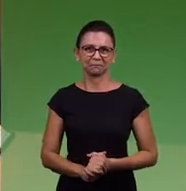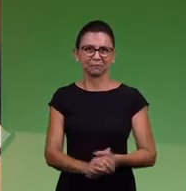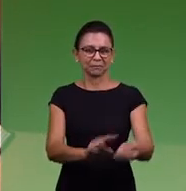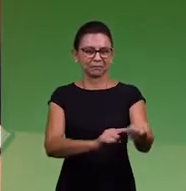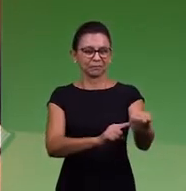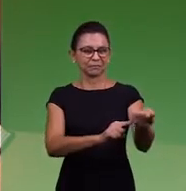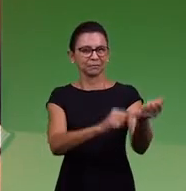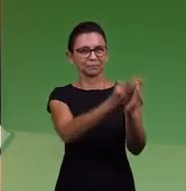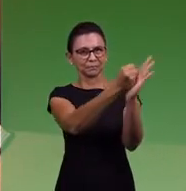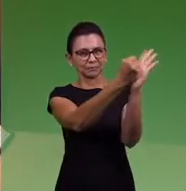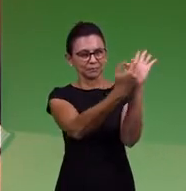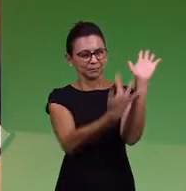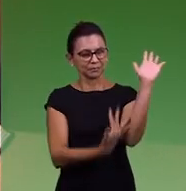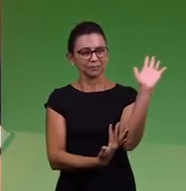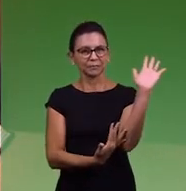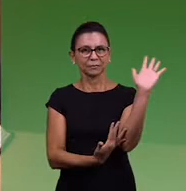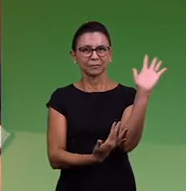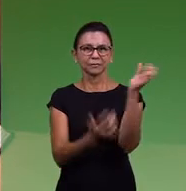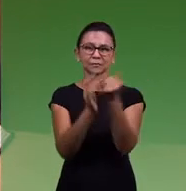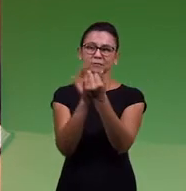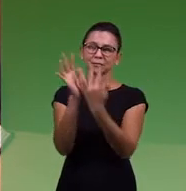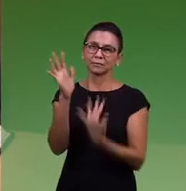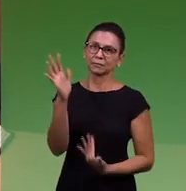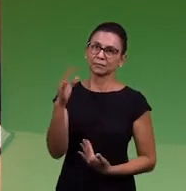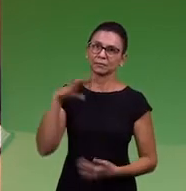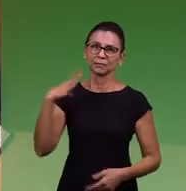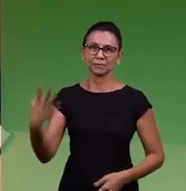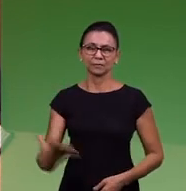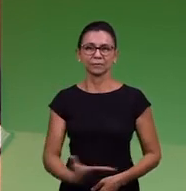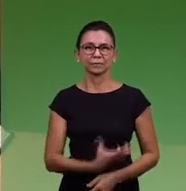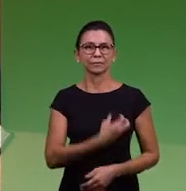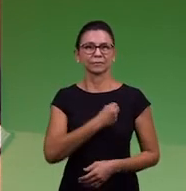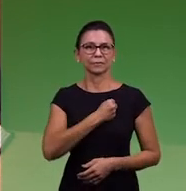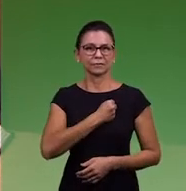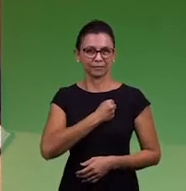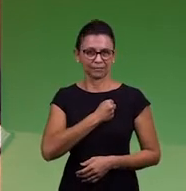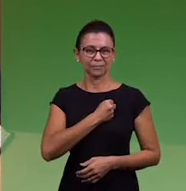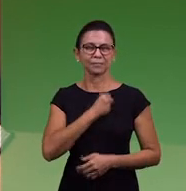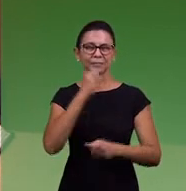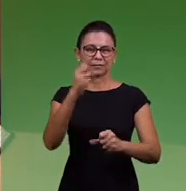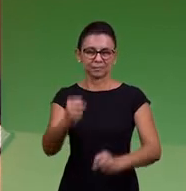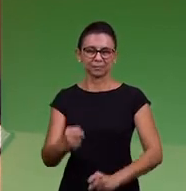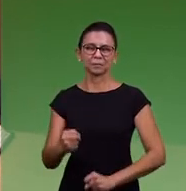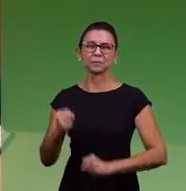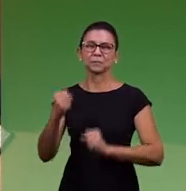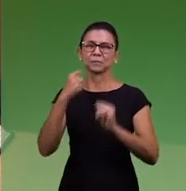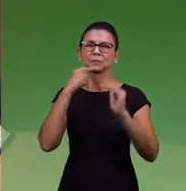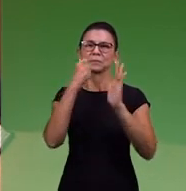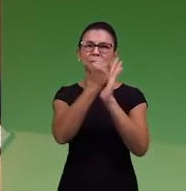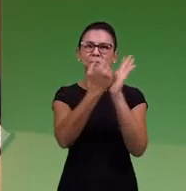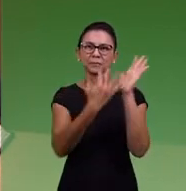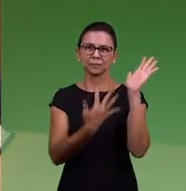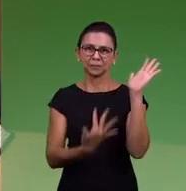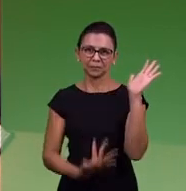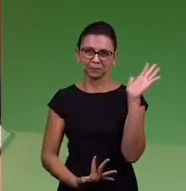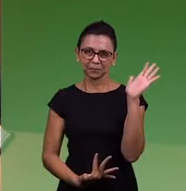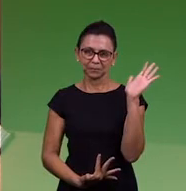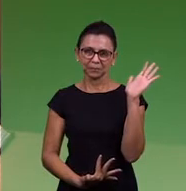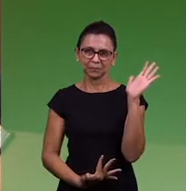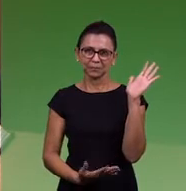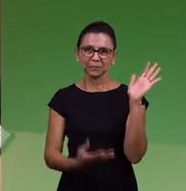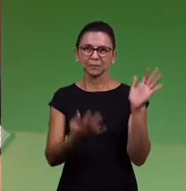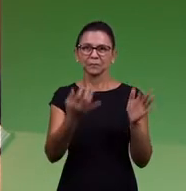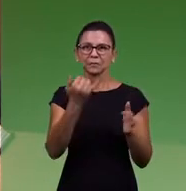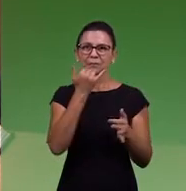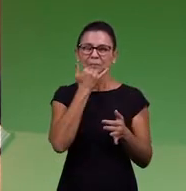Então fala de salvação, né? Redenção, fala de poder e fala do sangue de Jesus, que é a realeza